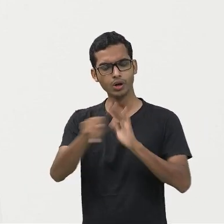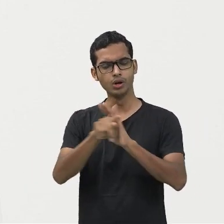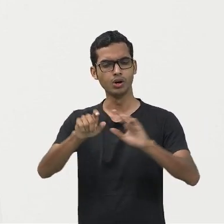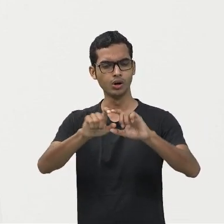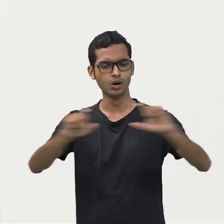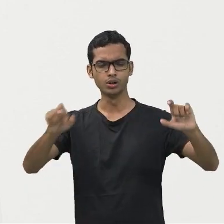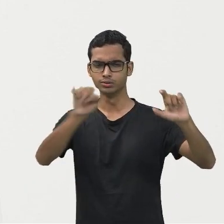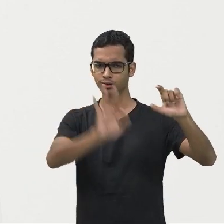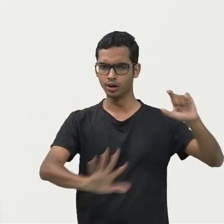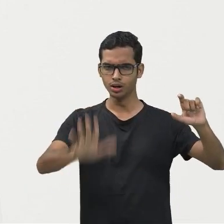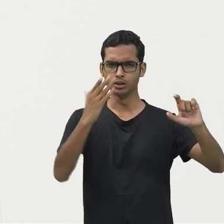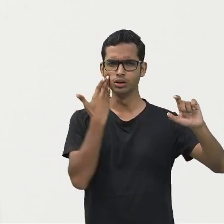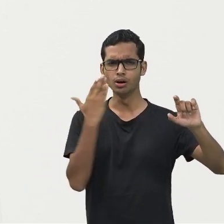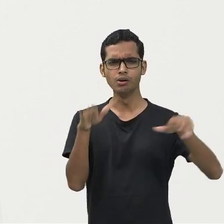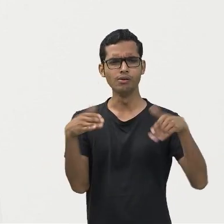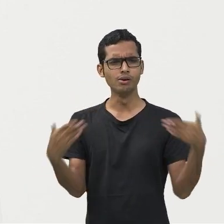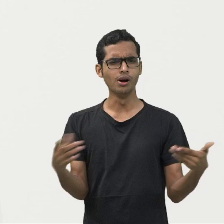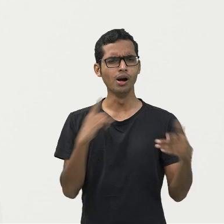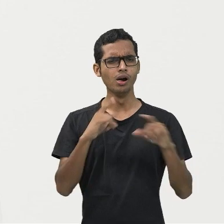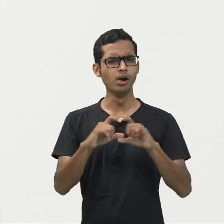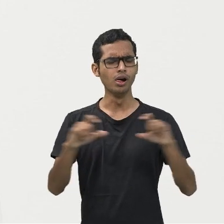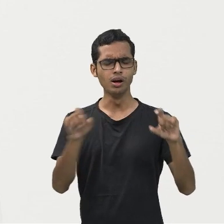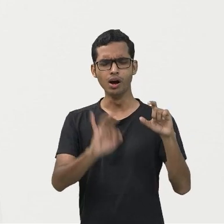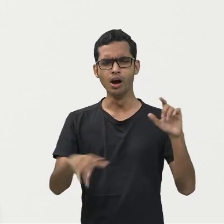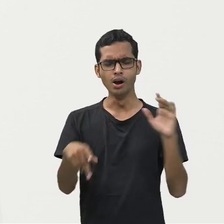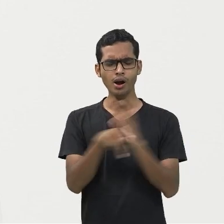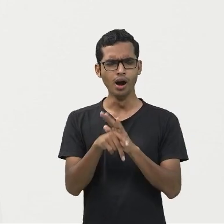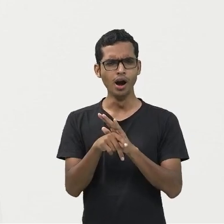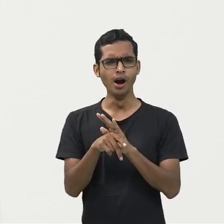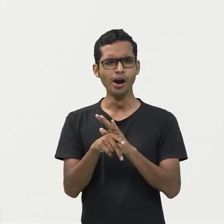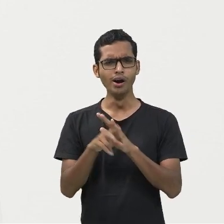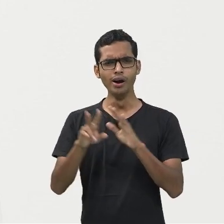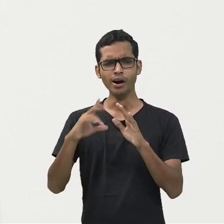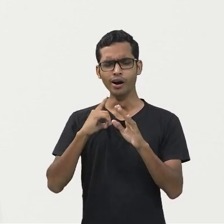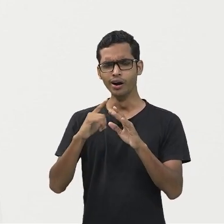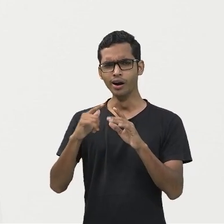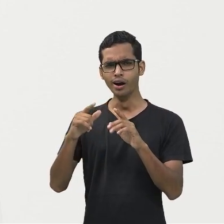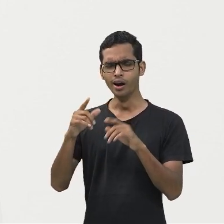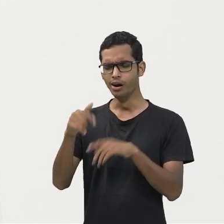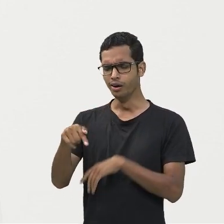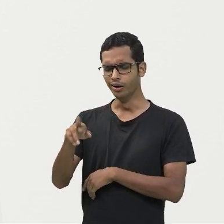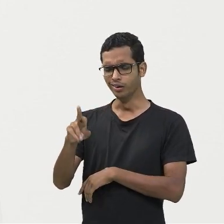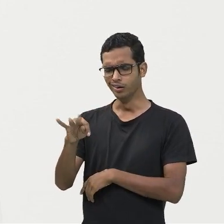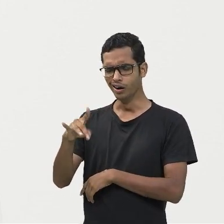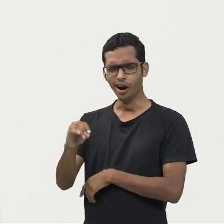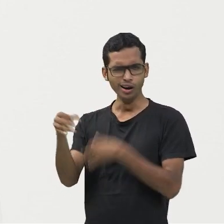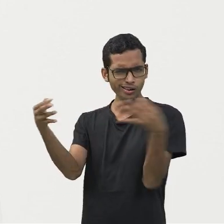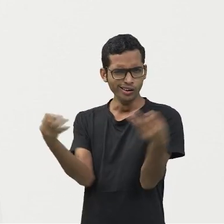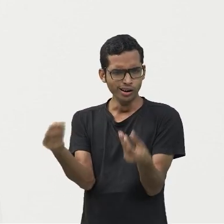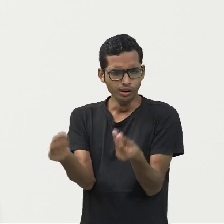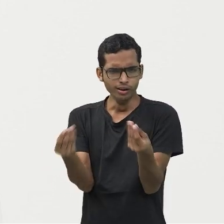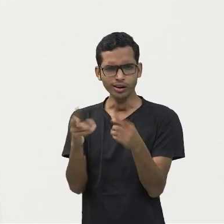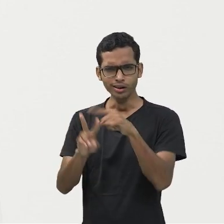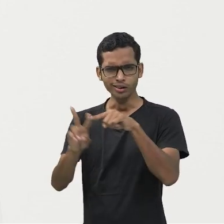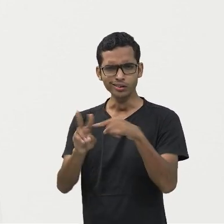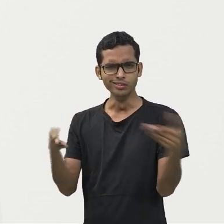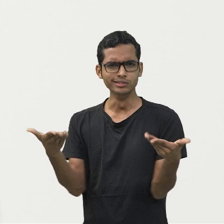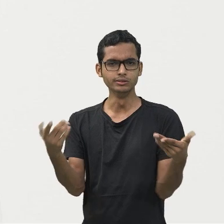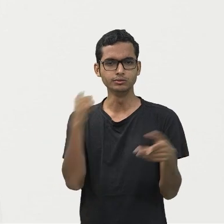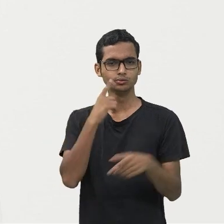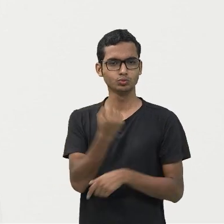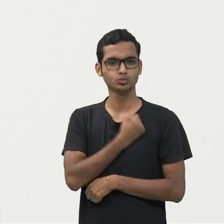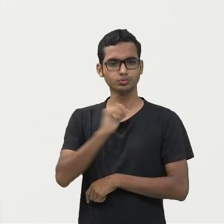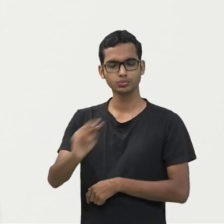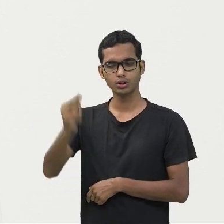geral. E qual é o termo geral de um quadrado perfeito? Termo geral, né, de um quadrado perfeito